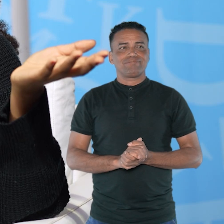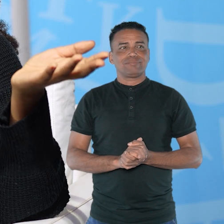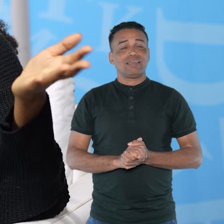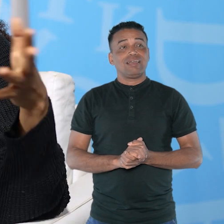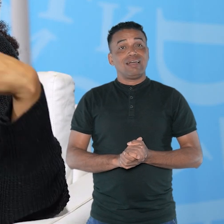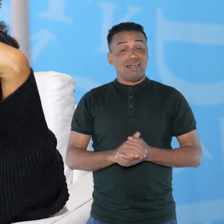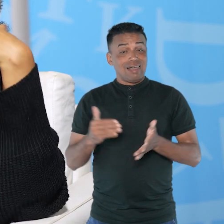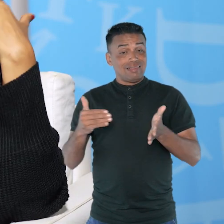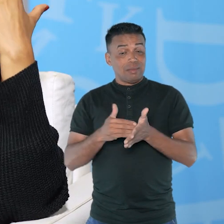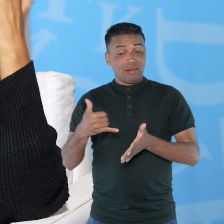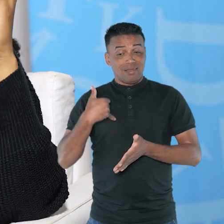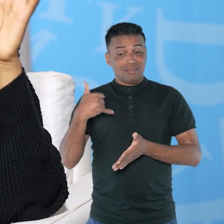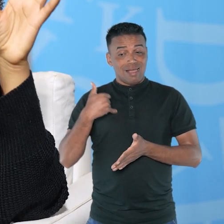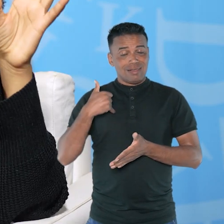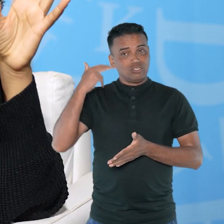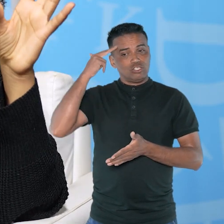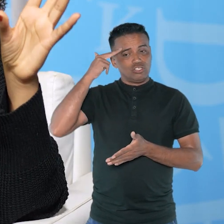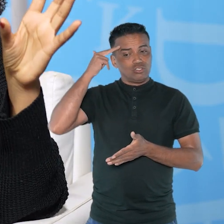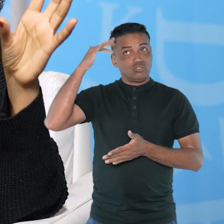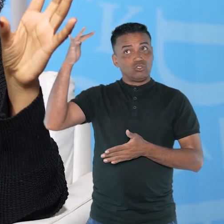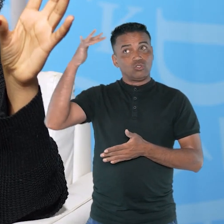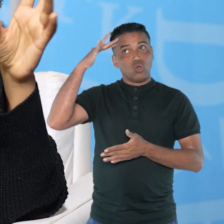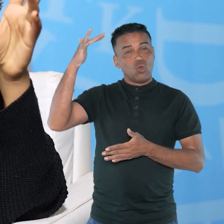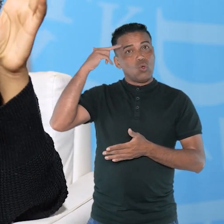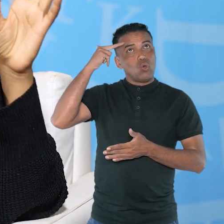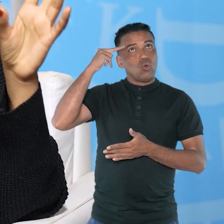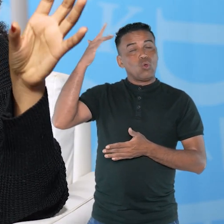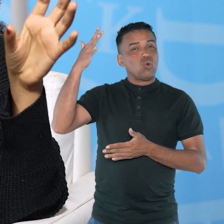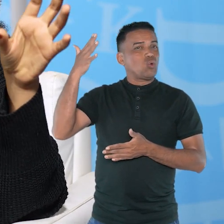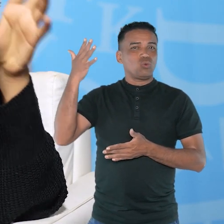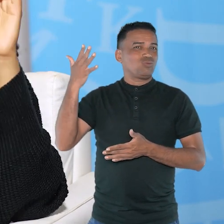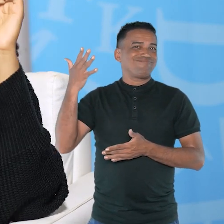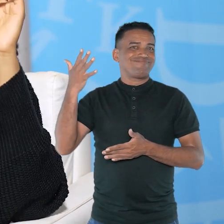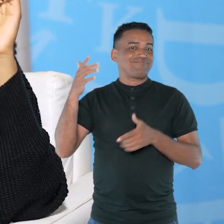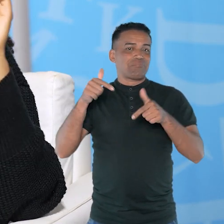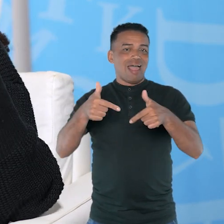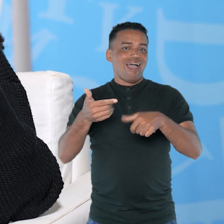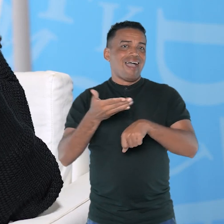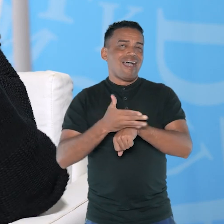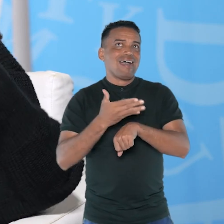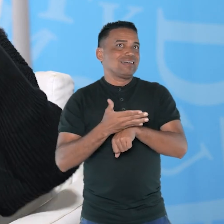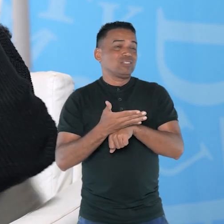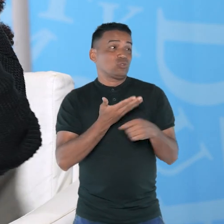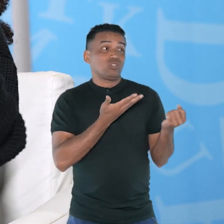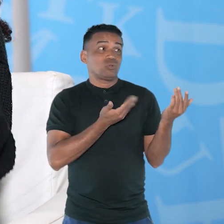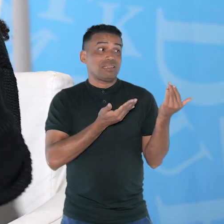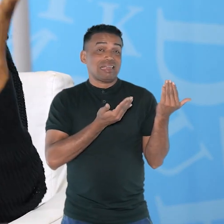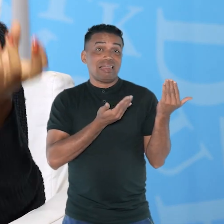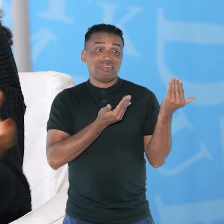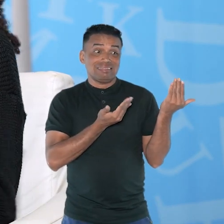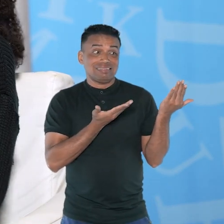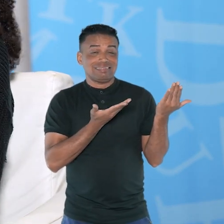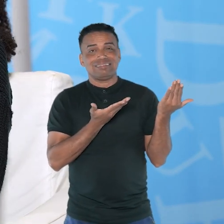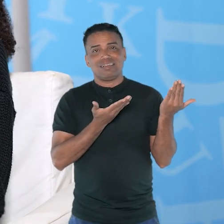até pela idade, sonhador assim, no nível muito pouco prático quando a gente é adolescente, né? Então assim, aquela